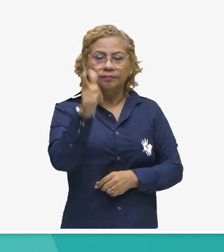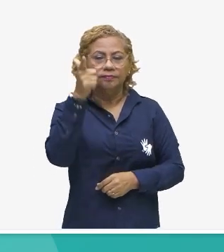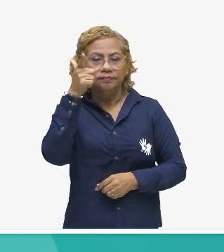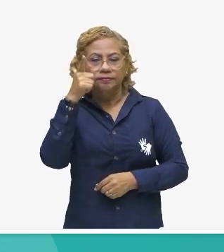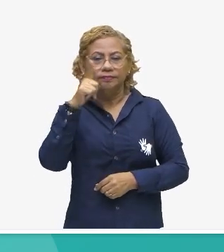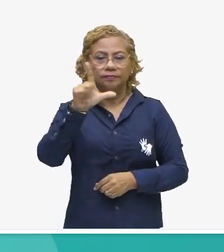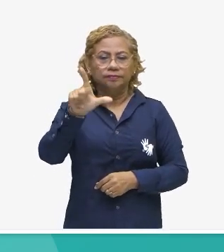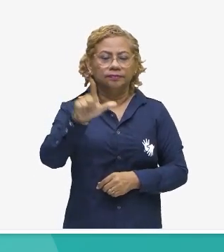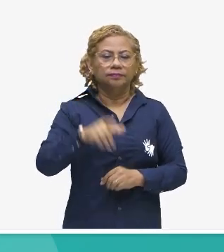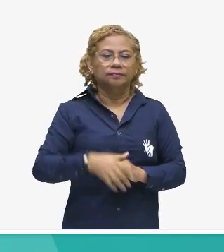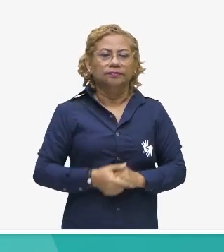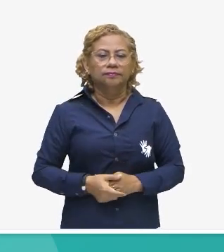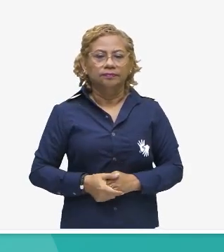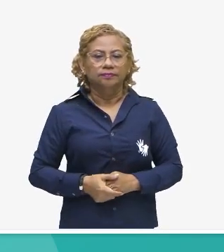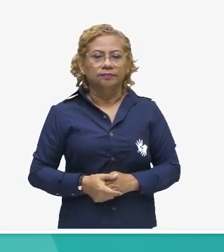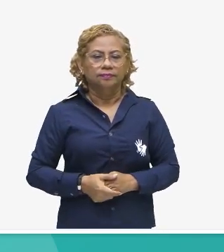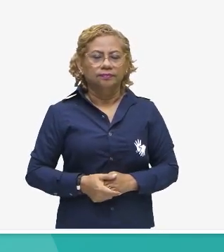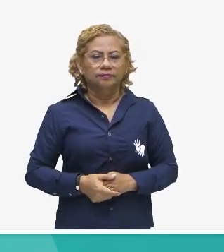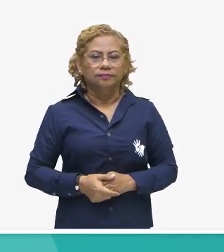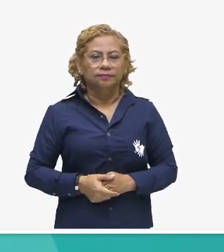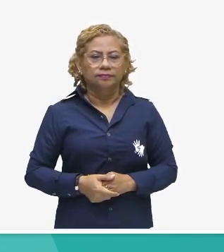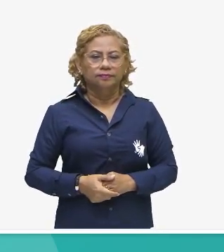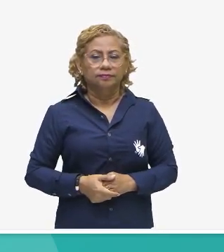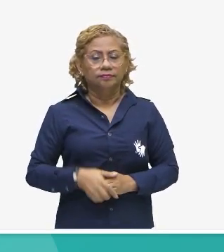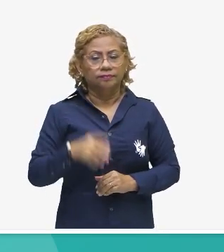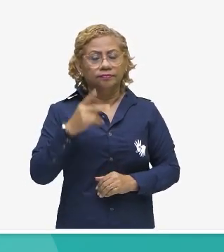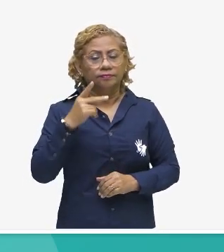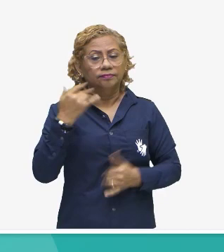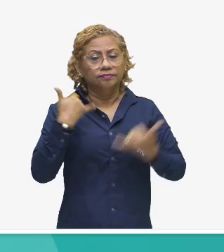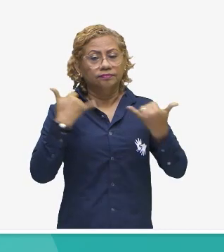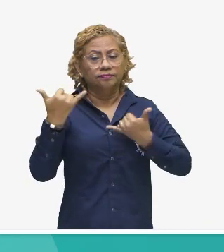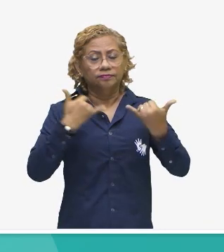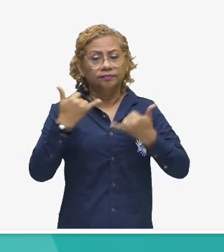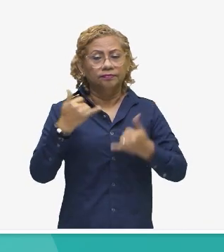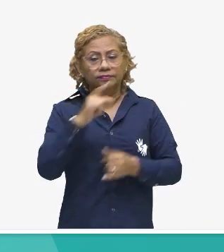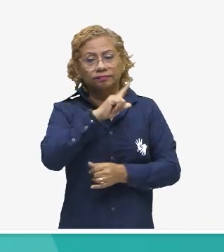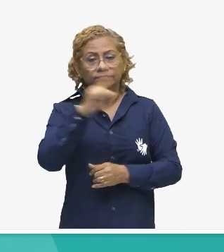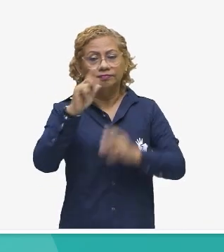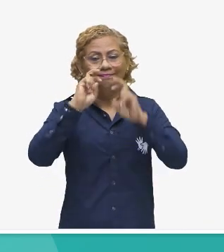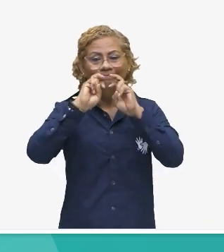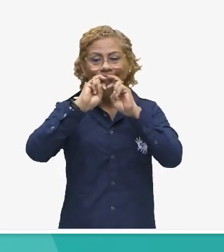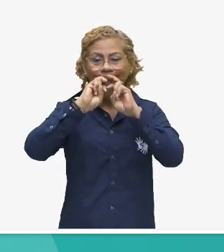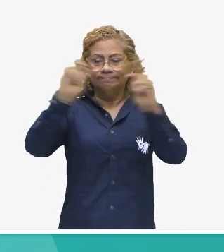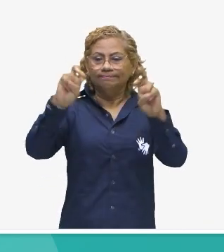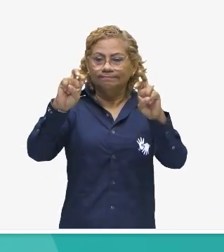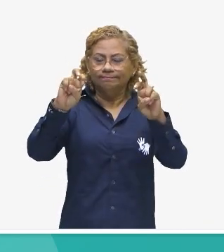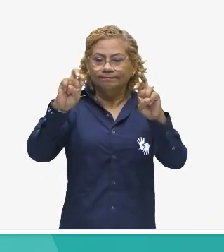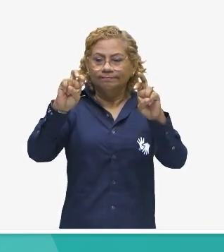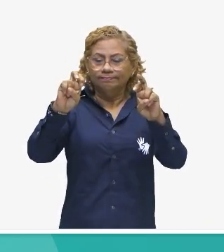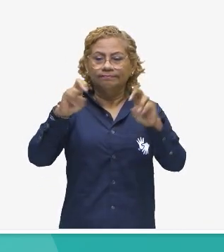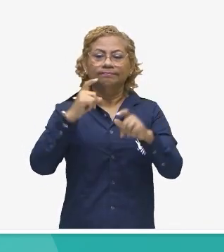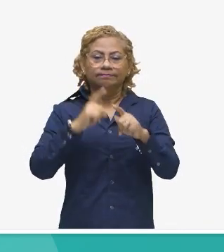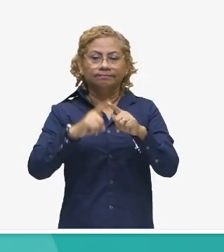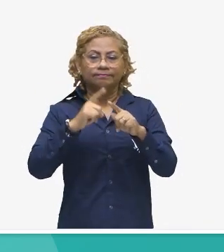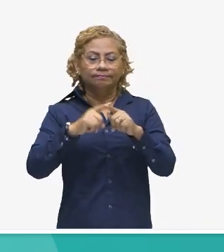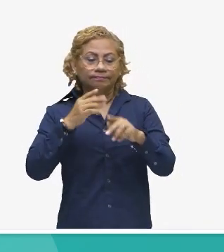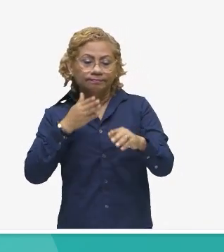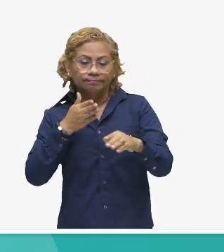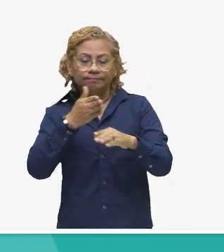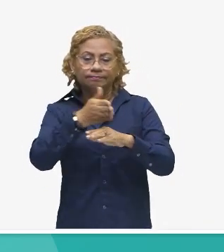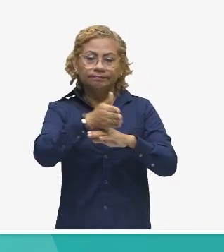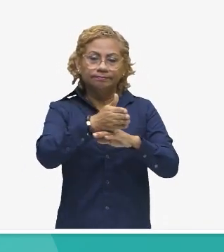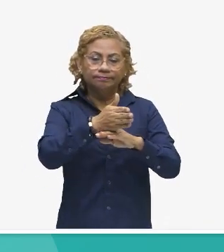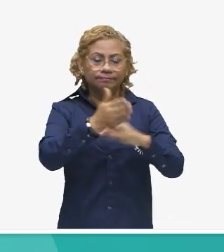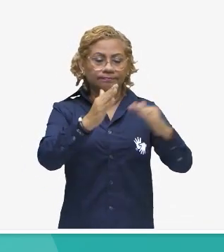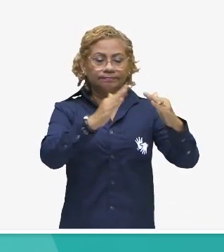passado. Ele disse que não era para eu gritar nem chorar, que ele salvaria. Então, naquele momento,